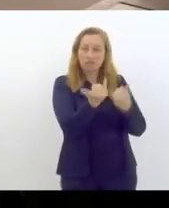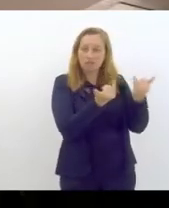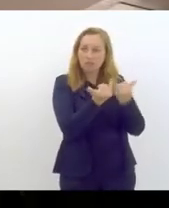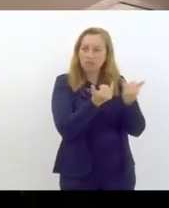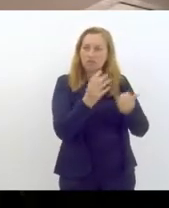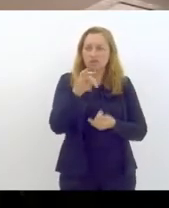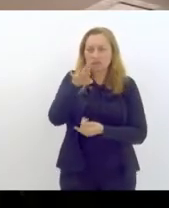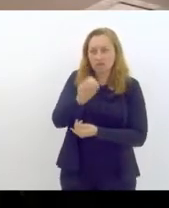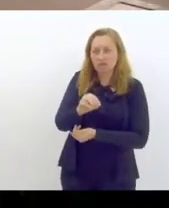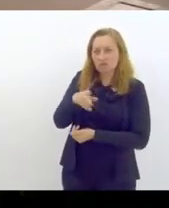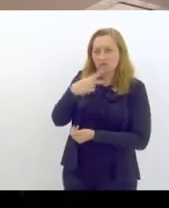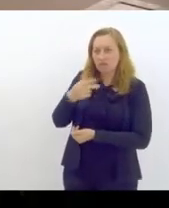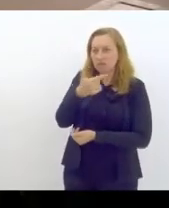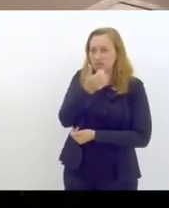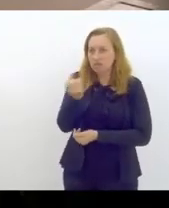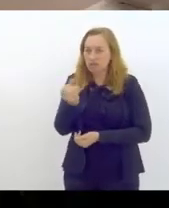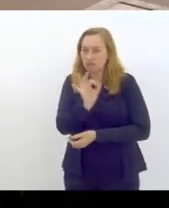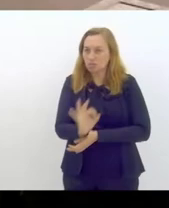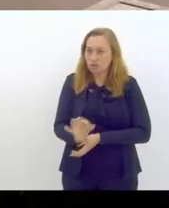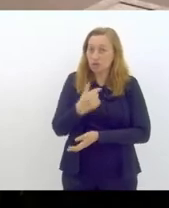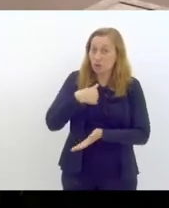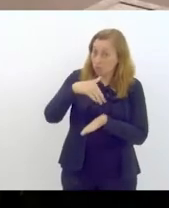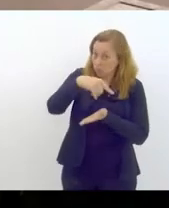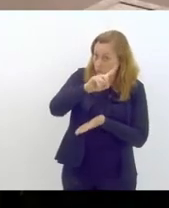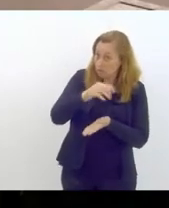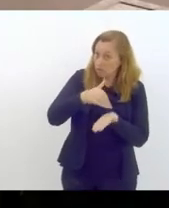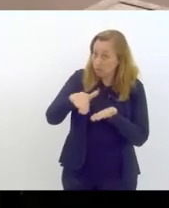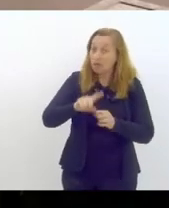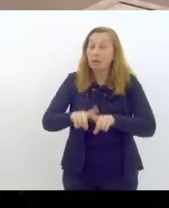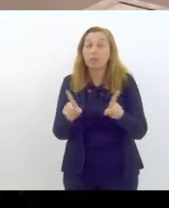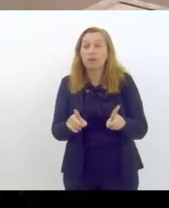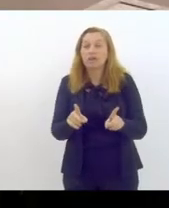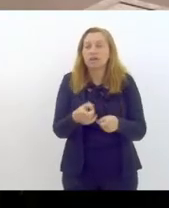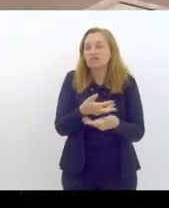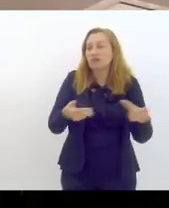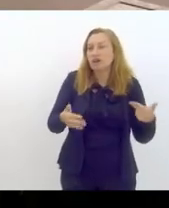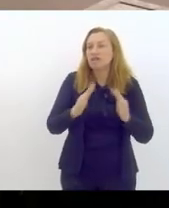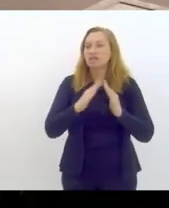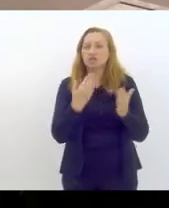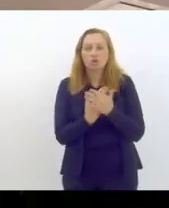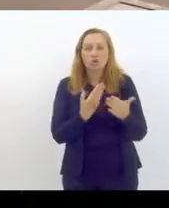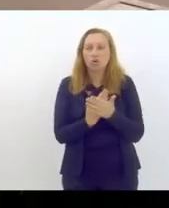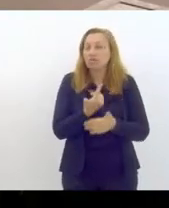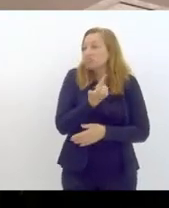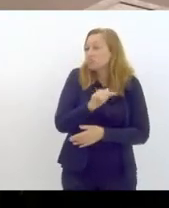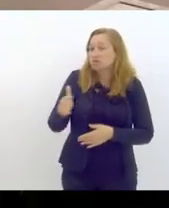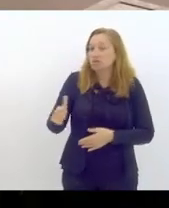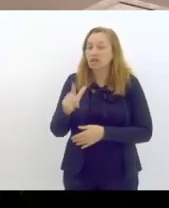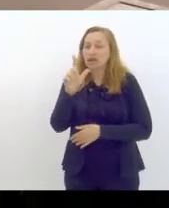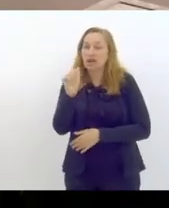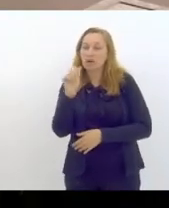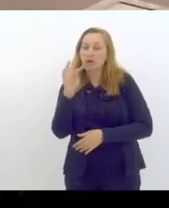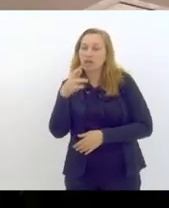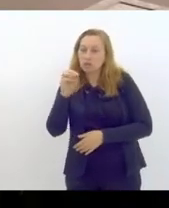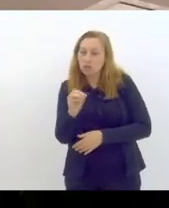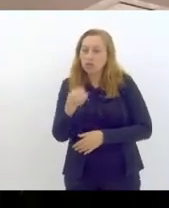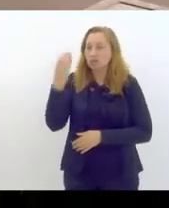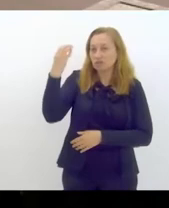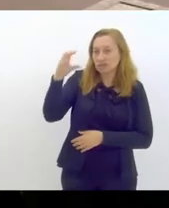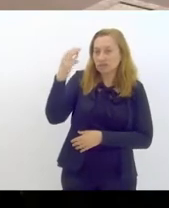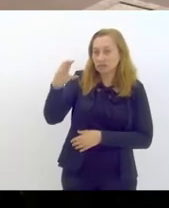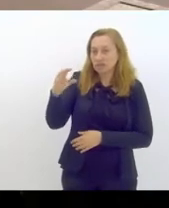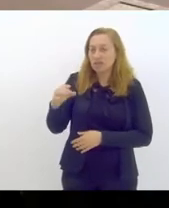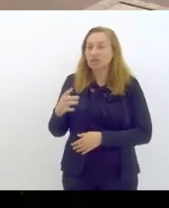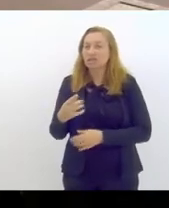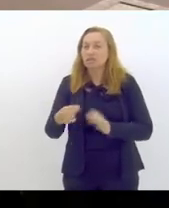dos 16%, olha que eu fui secretário, mas muitas escolas realmente não têm laboratório de ciências. E a gente trazer